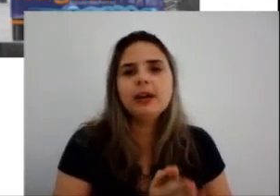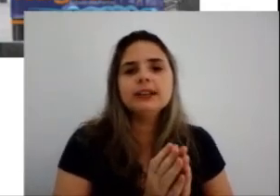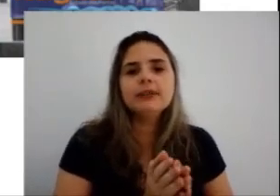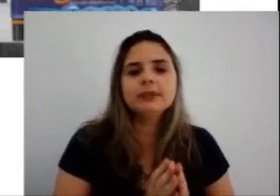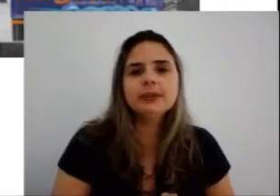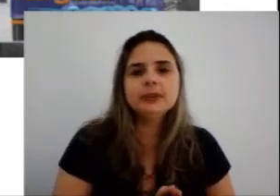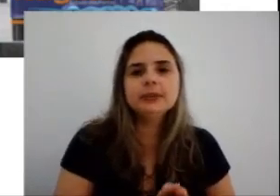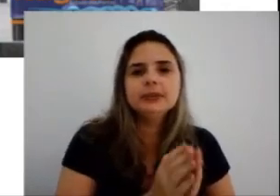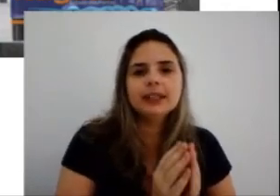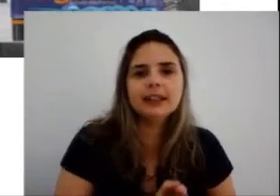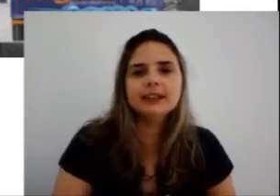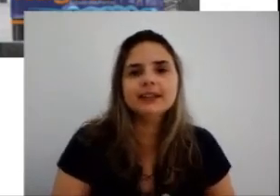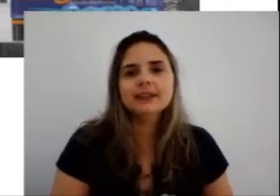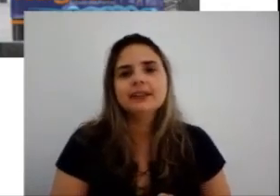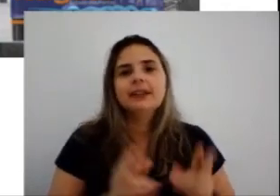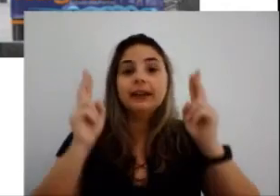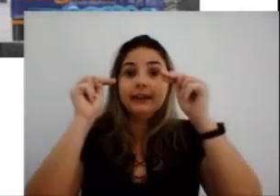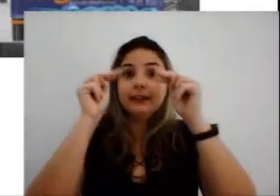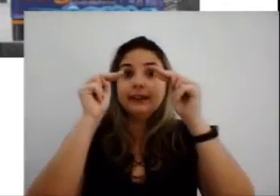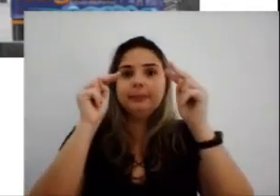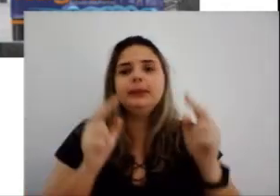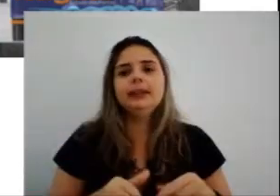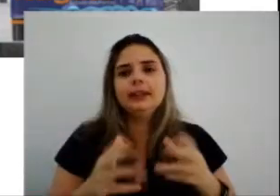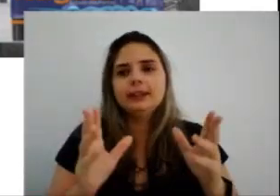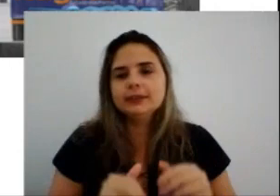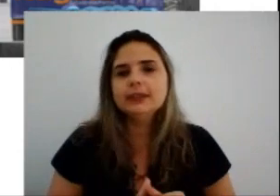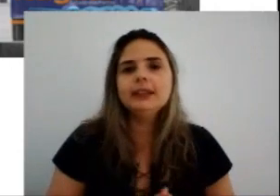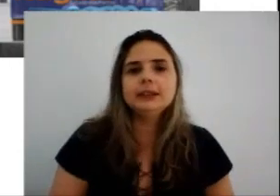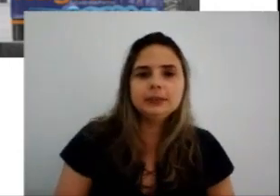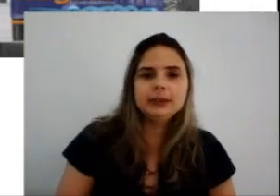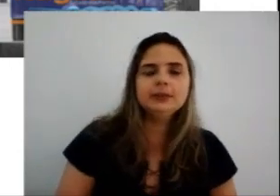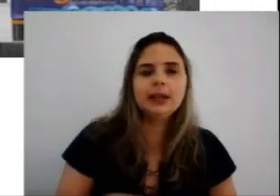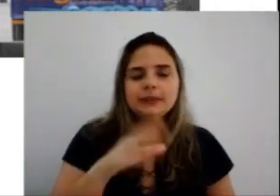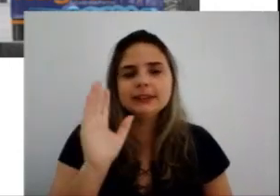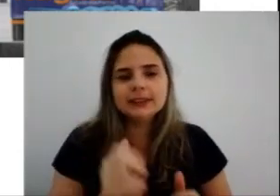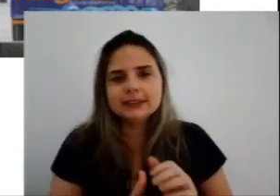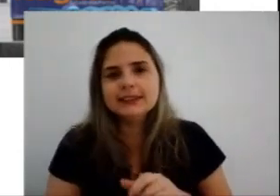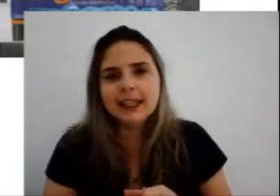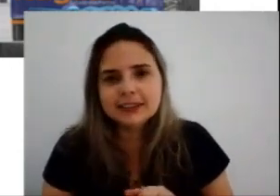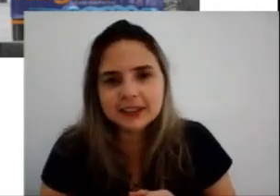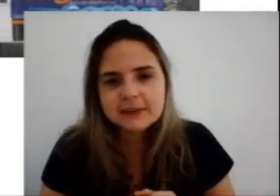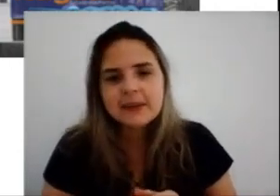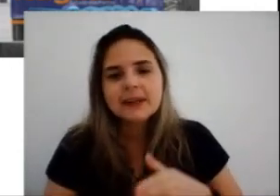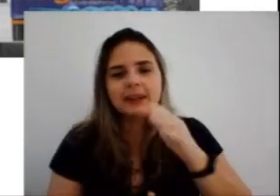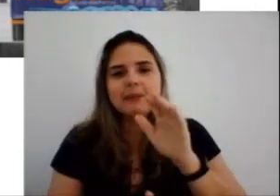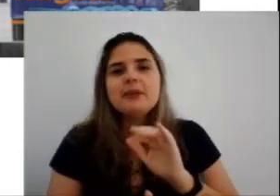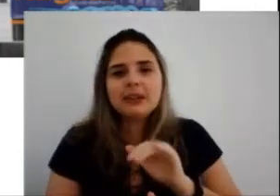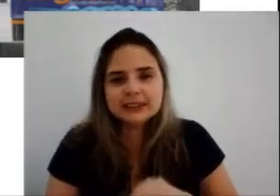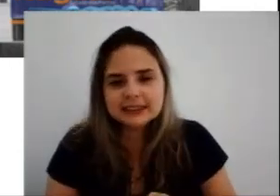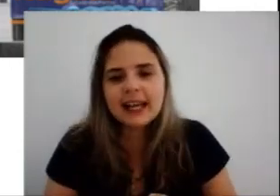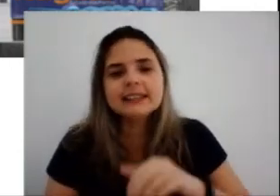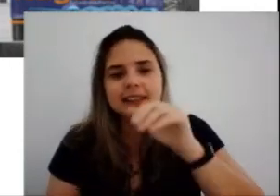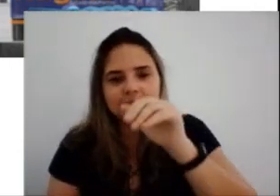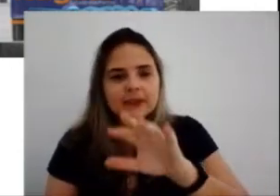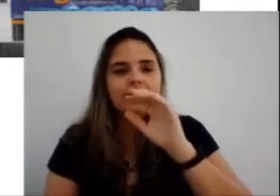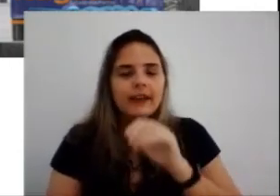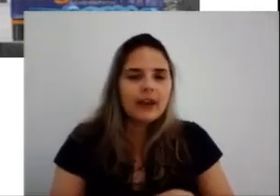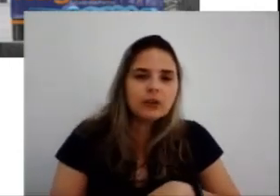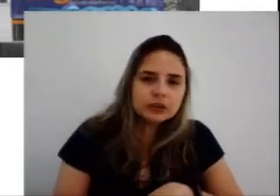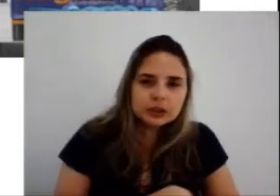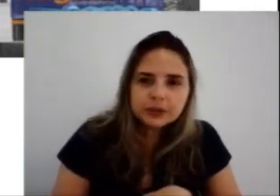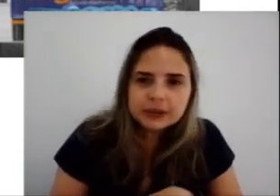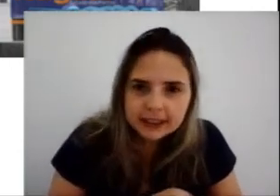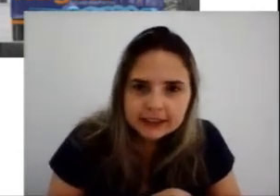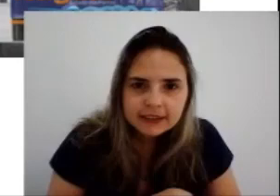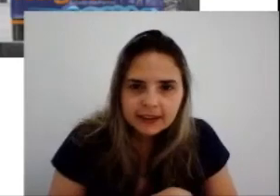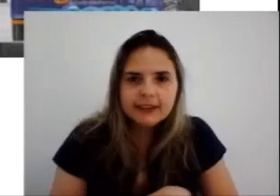Botafogo, Botafogo, né? Campeão desde 1910, né? É 1910, então, é